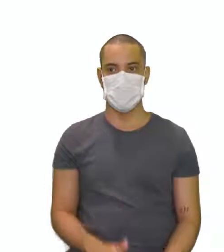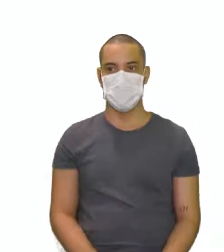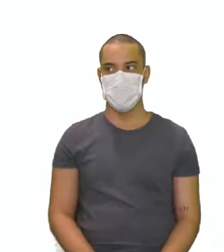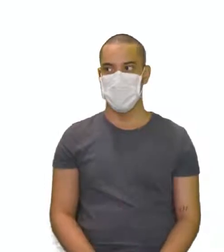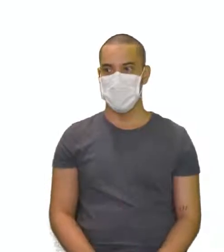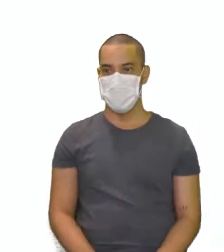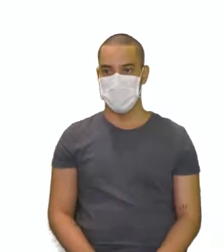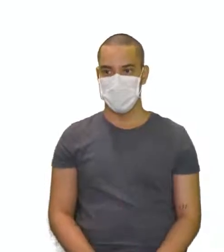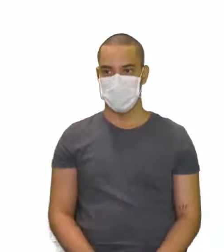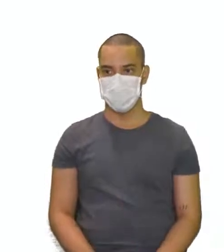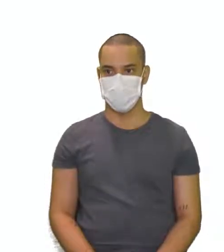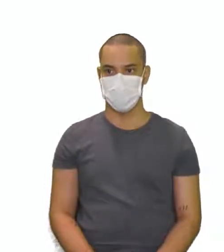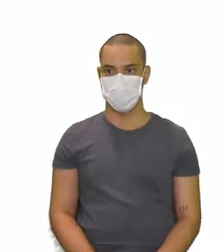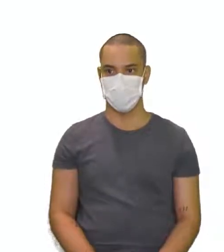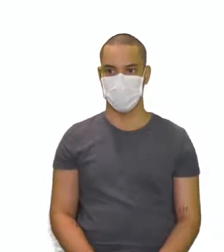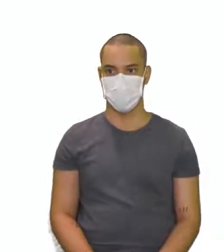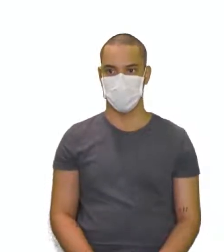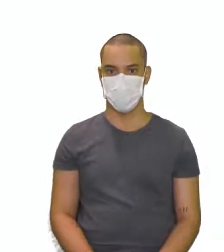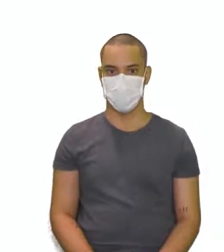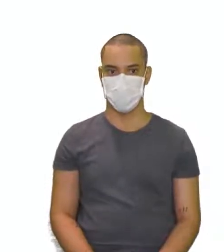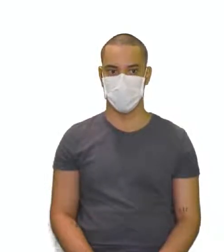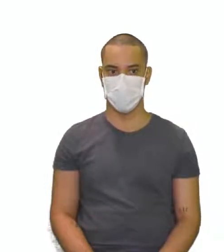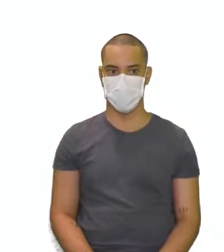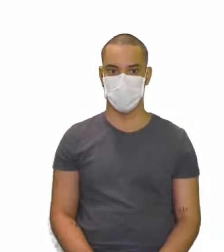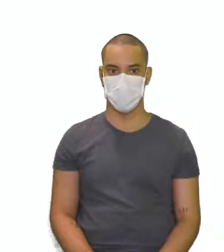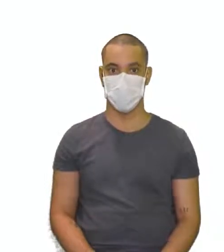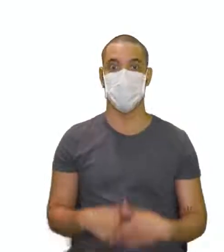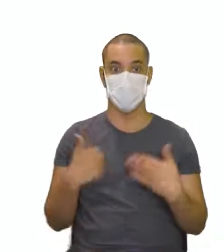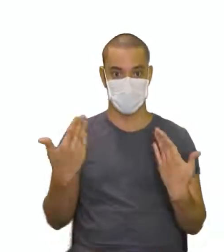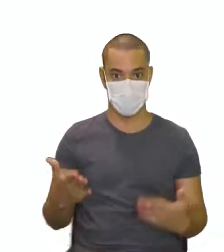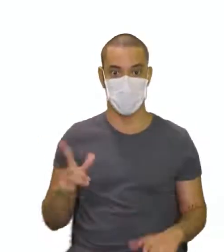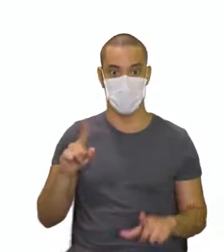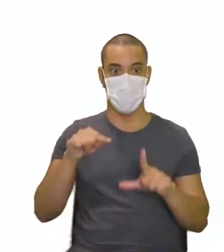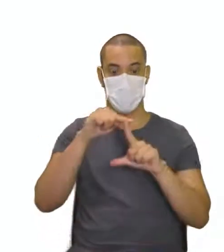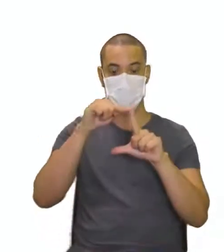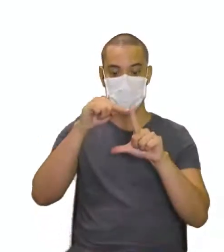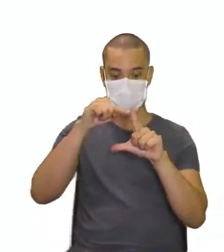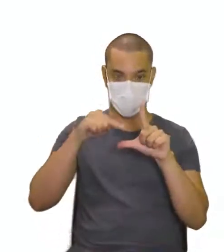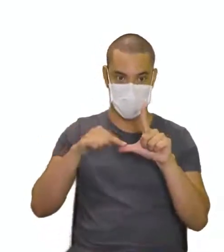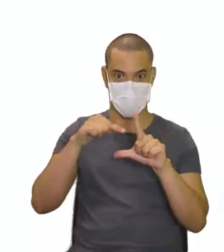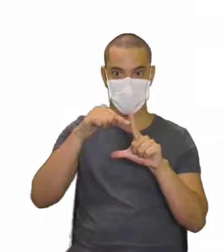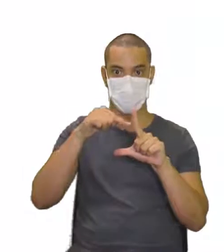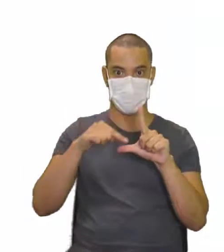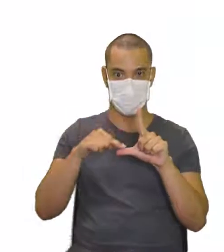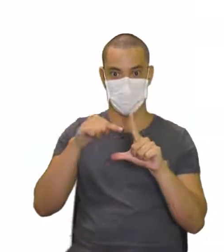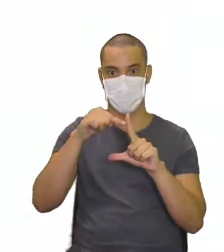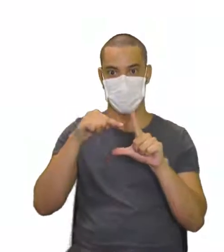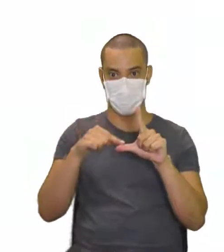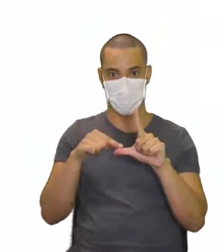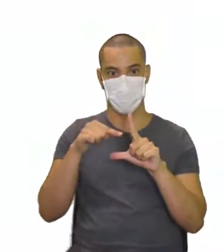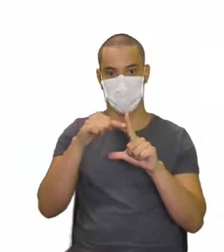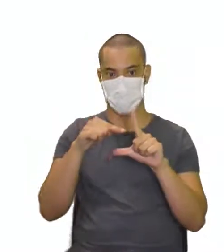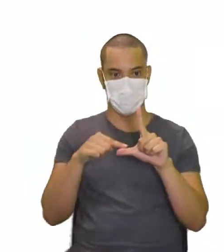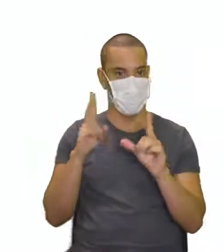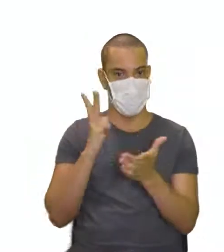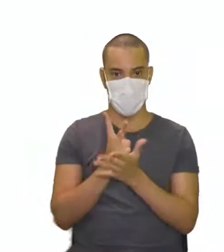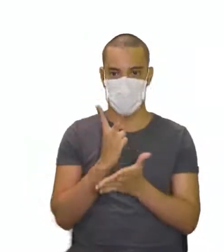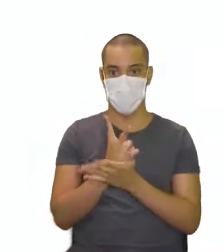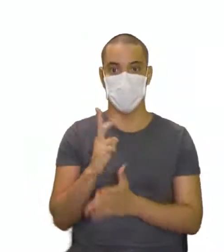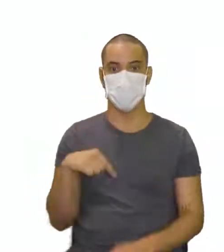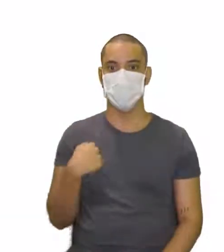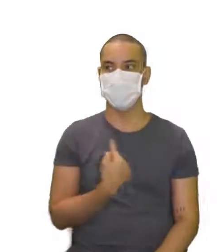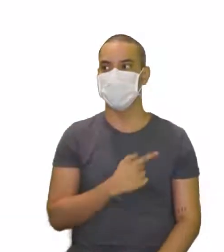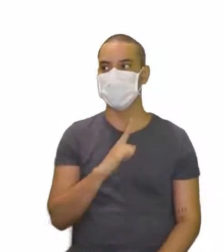gente falou, o gerador ele é uma reta decrescente, né? Ou descendente, que está descendo. E aqui nós vamos